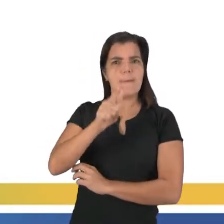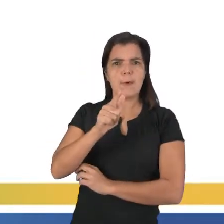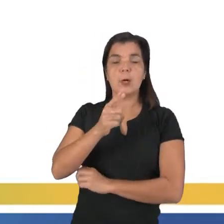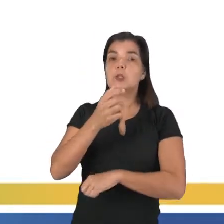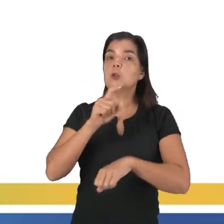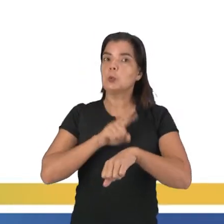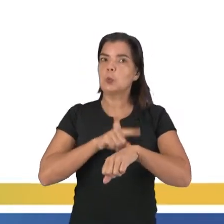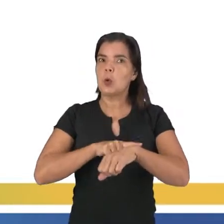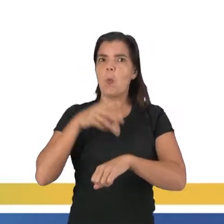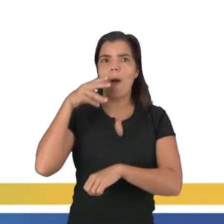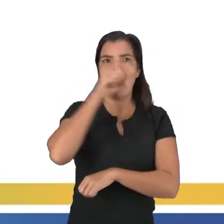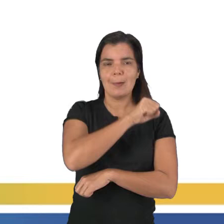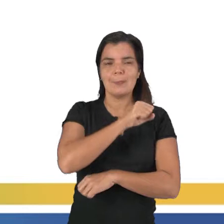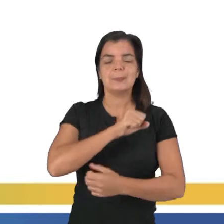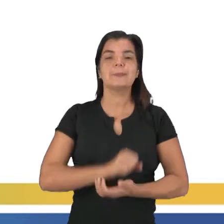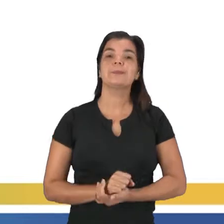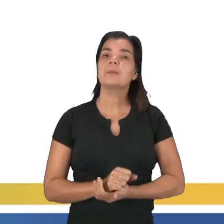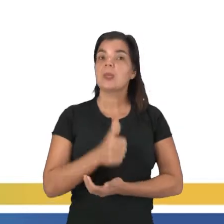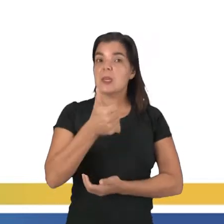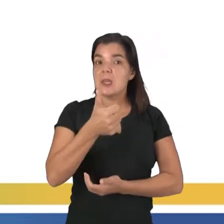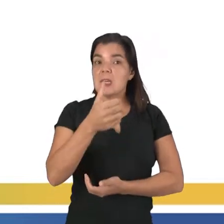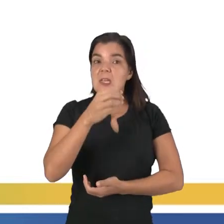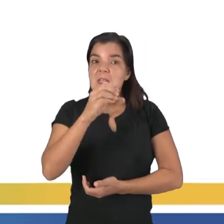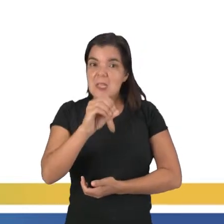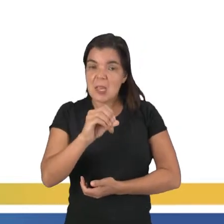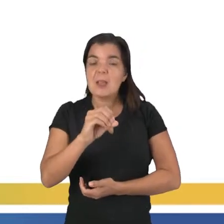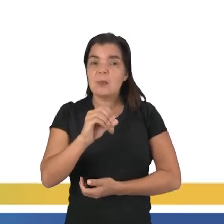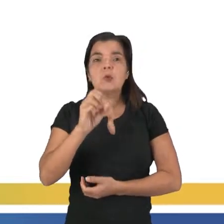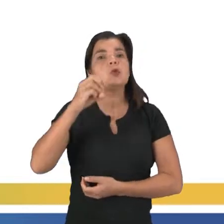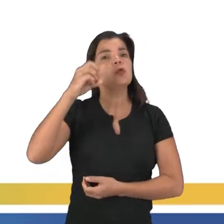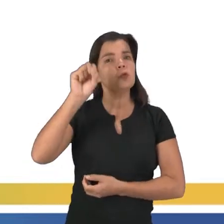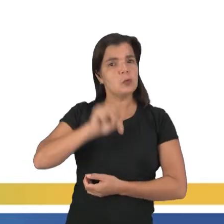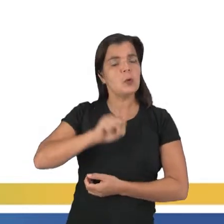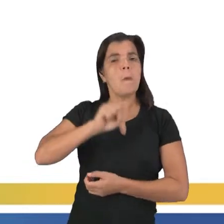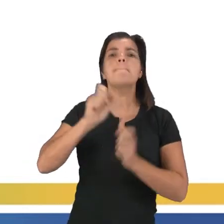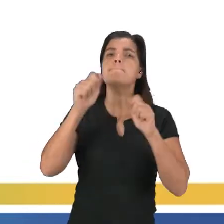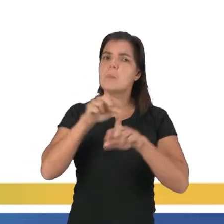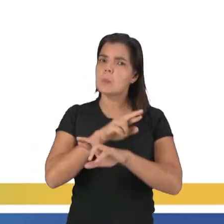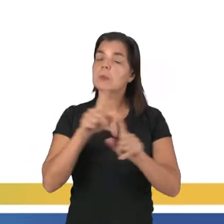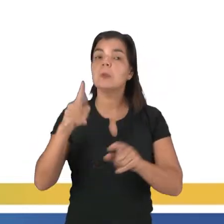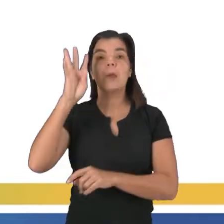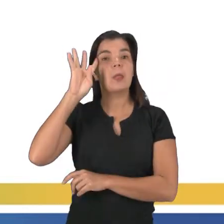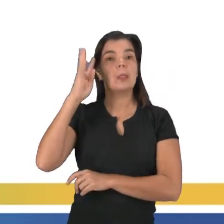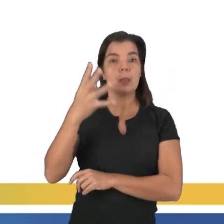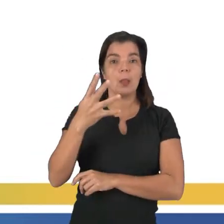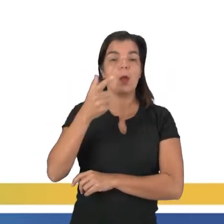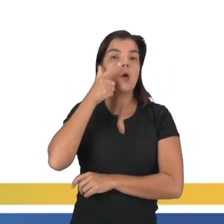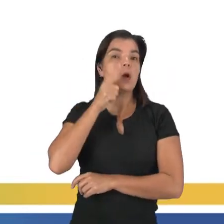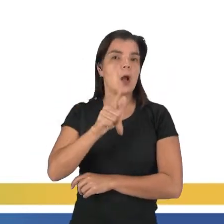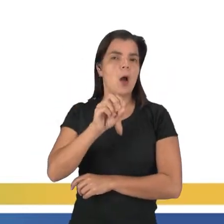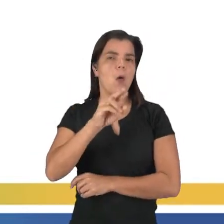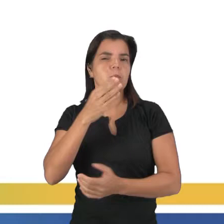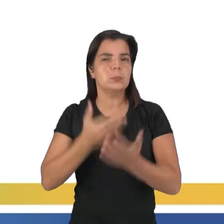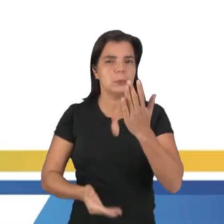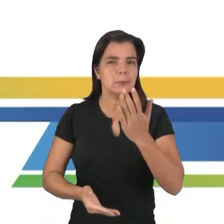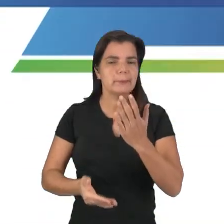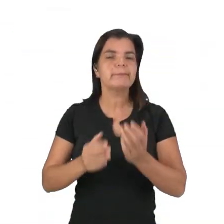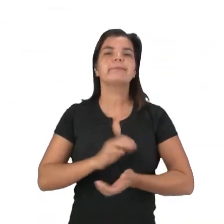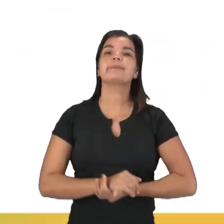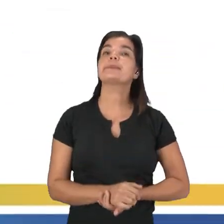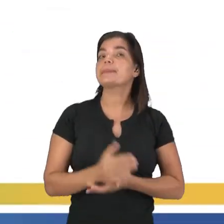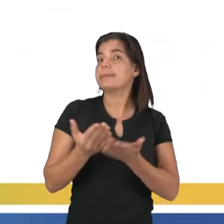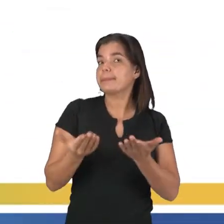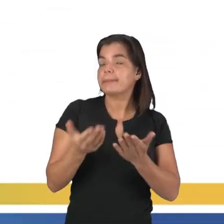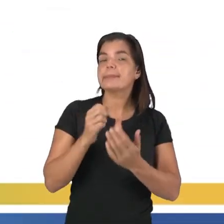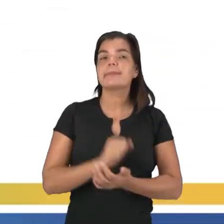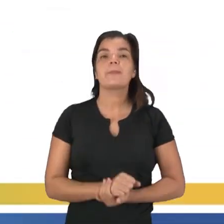ao contarmos o tempo? E que décimos de segundos podem fazer a diferença e decidir entre ganhar ou perder?